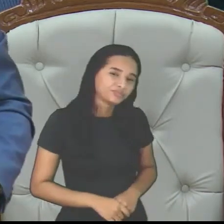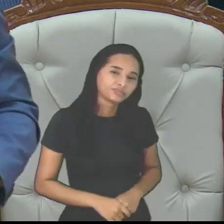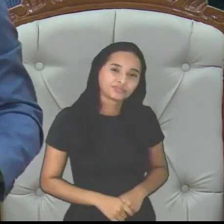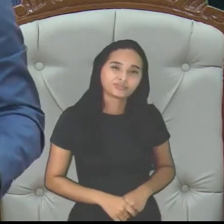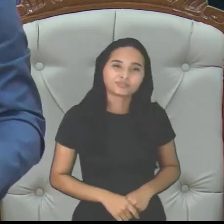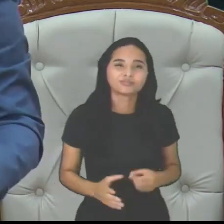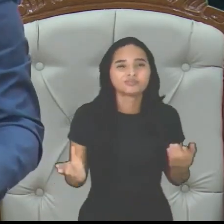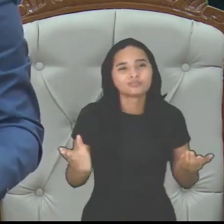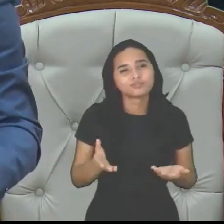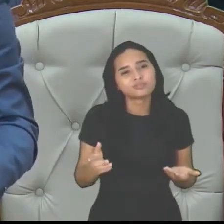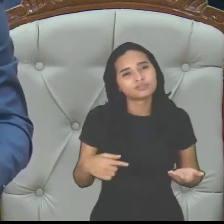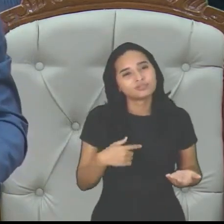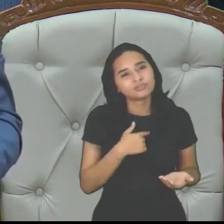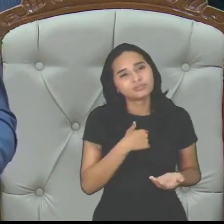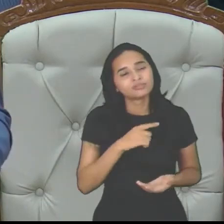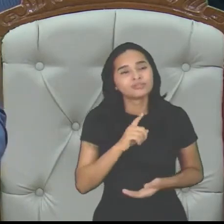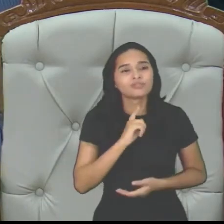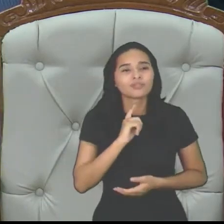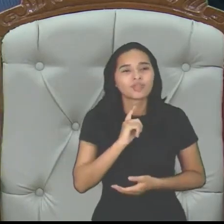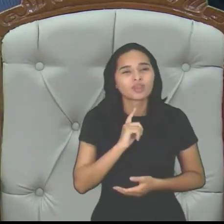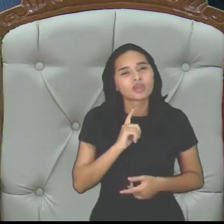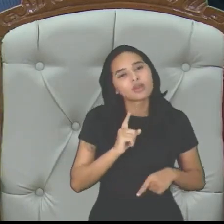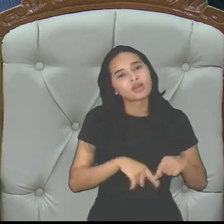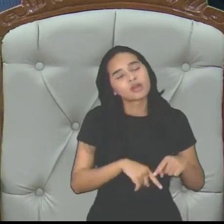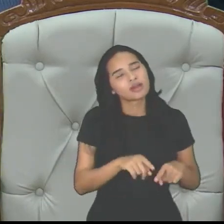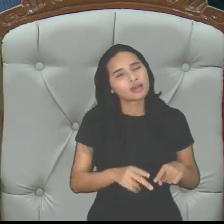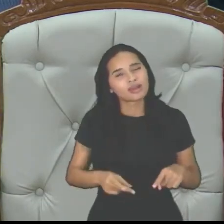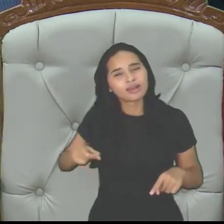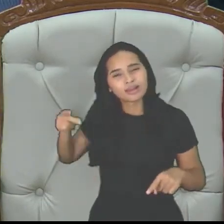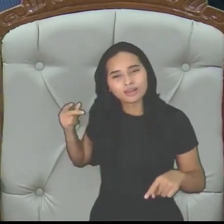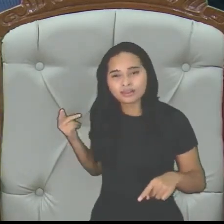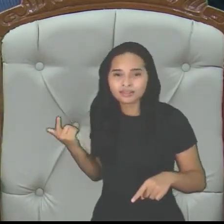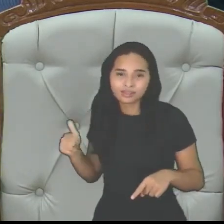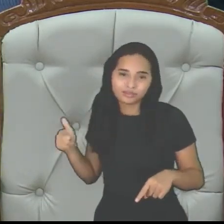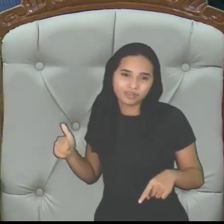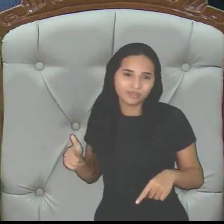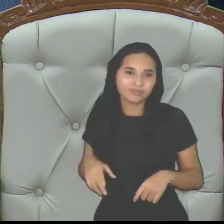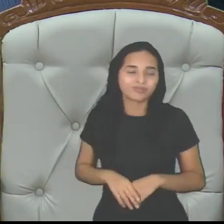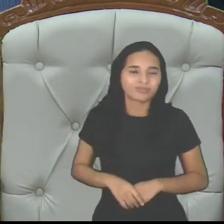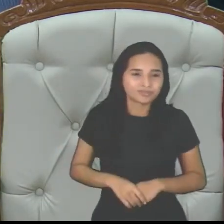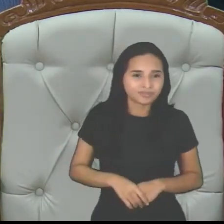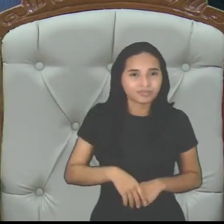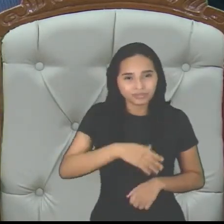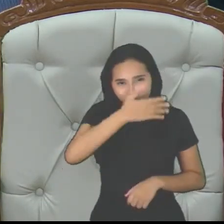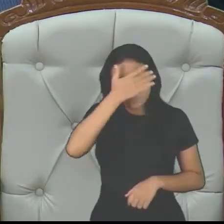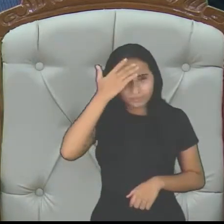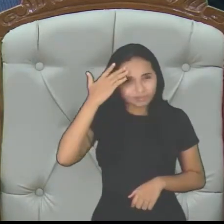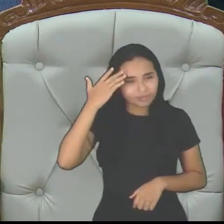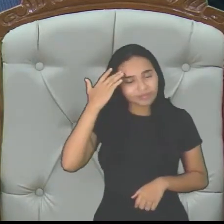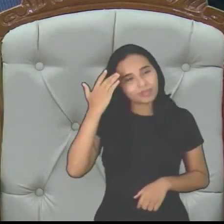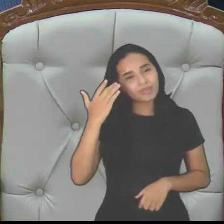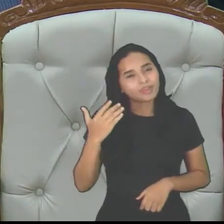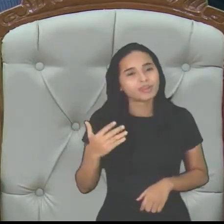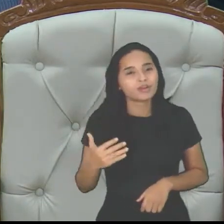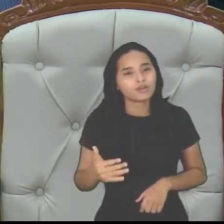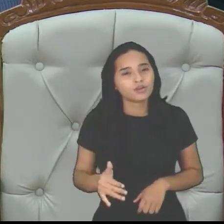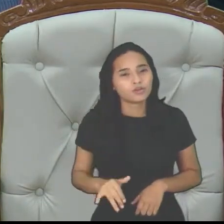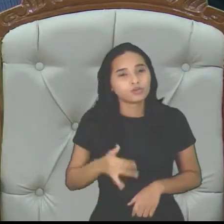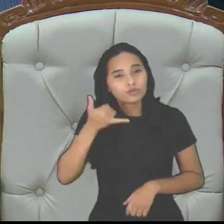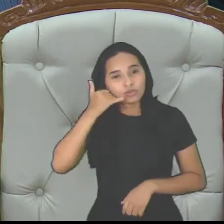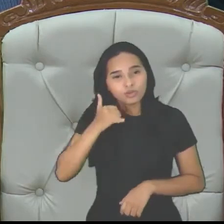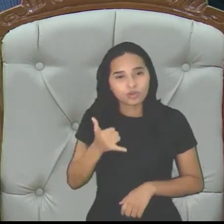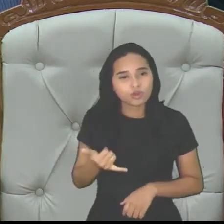Hoje nós temos dispositivos que não tinha no passado. As pessoas colocam alarme,